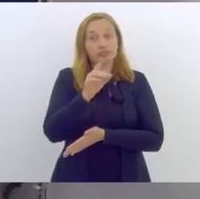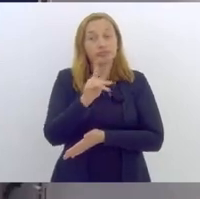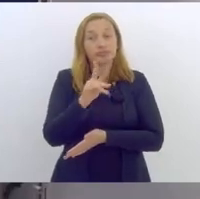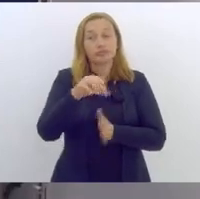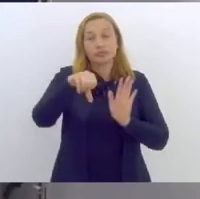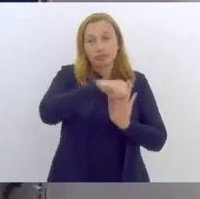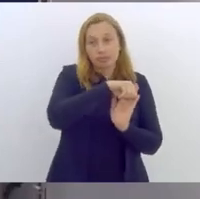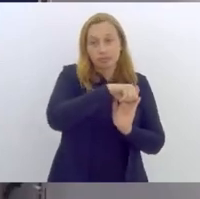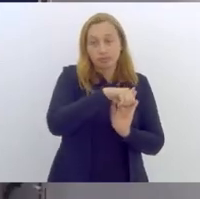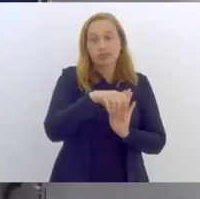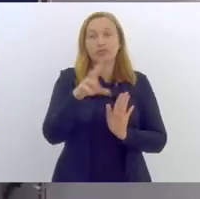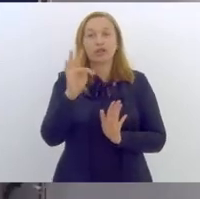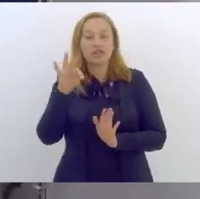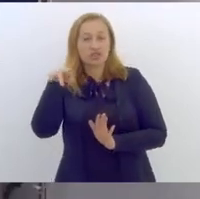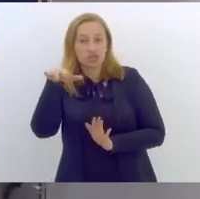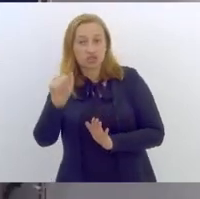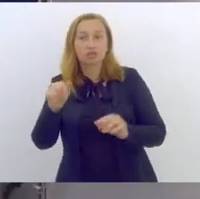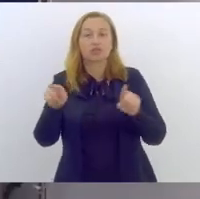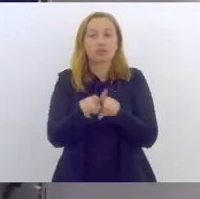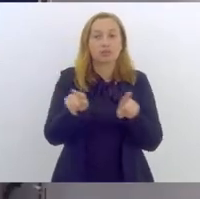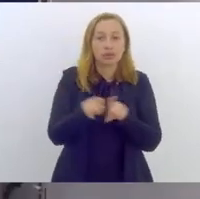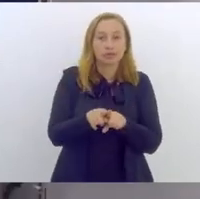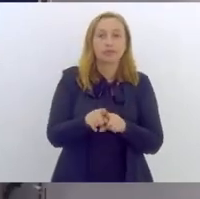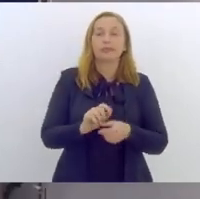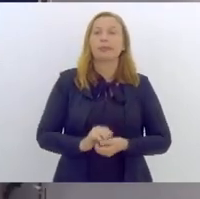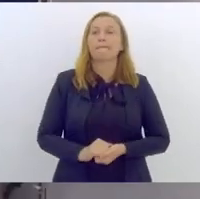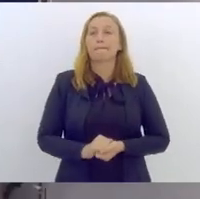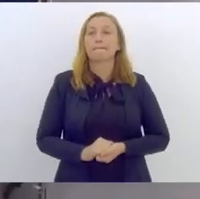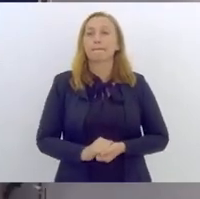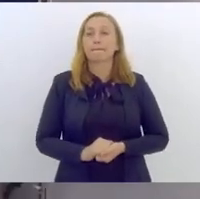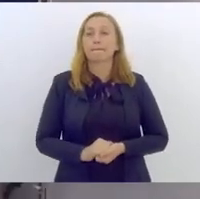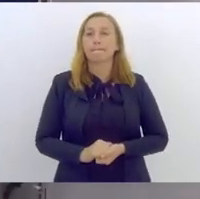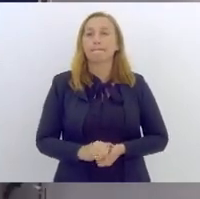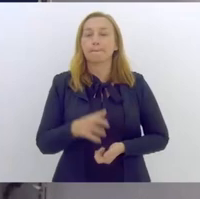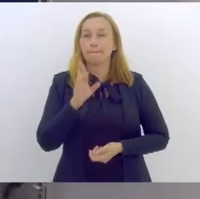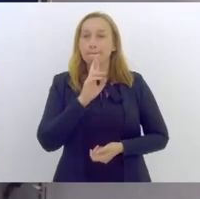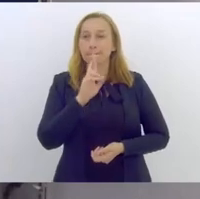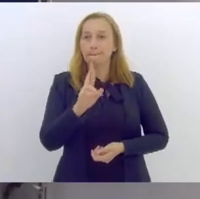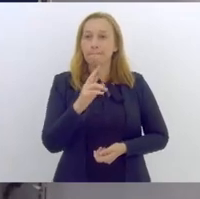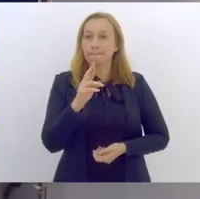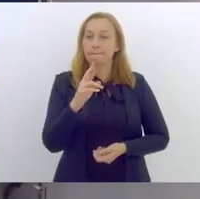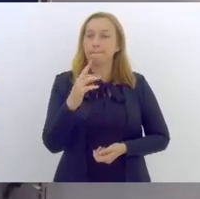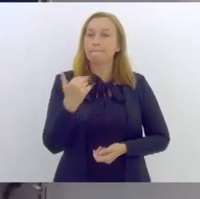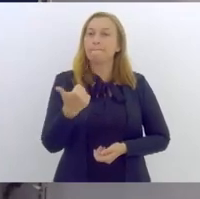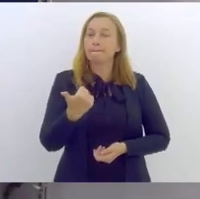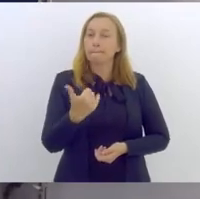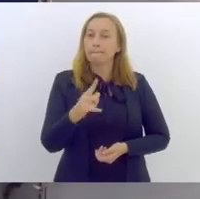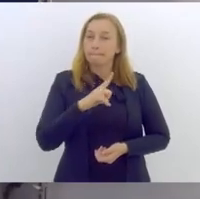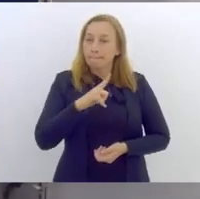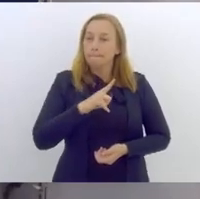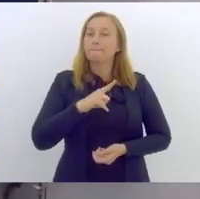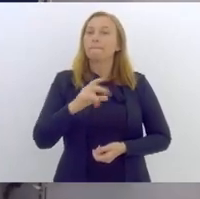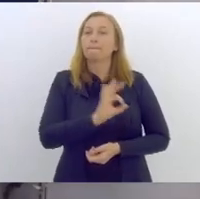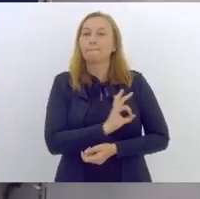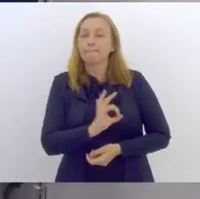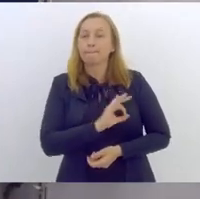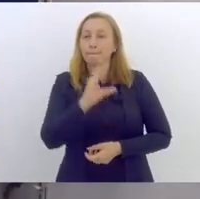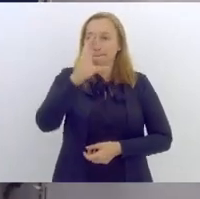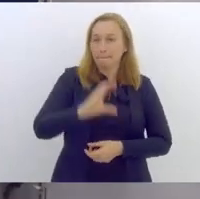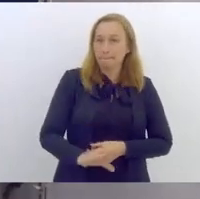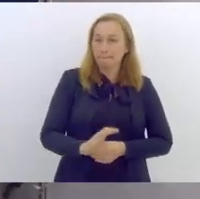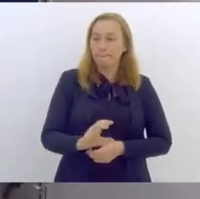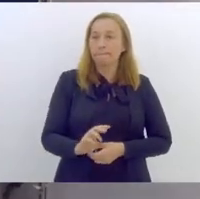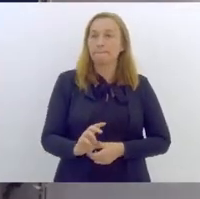os legistas também né a resposta que a gente teve da Polícia Civil em relação as